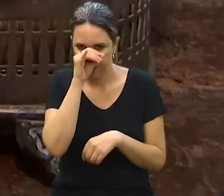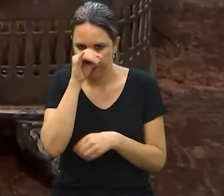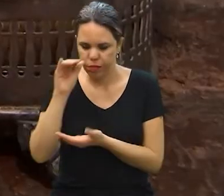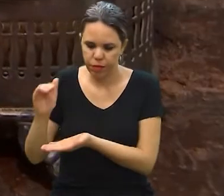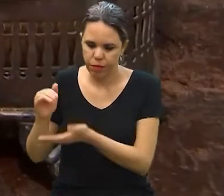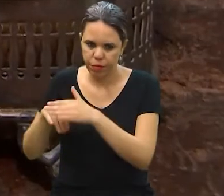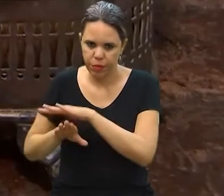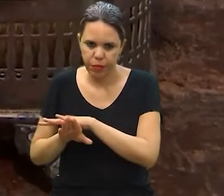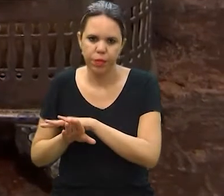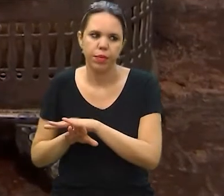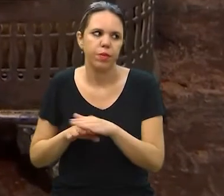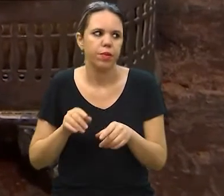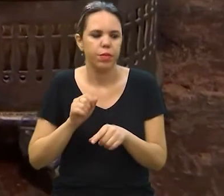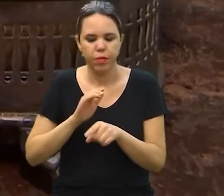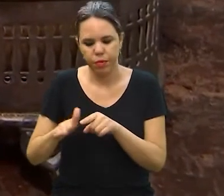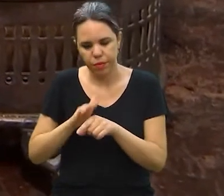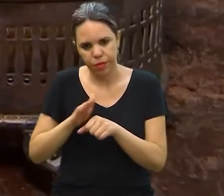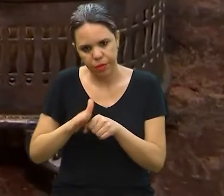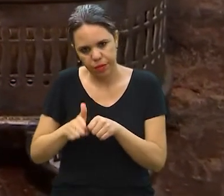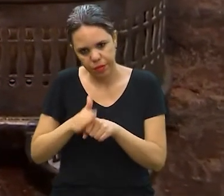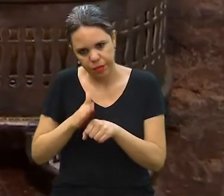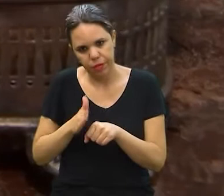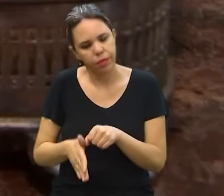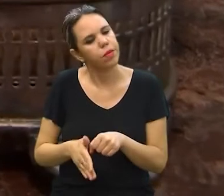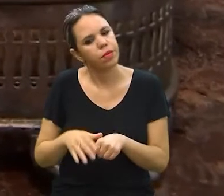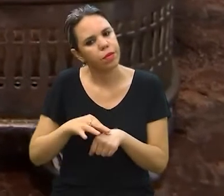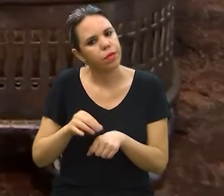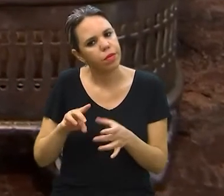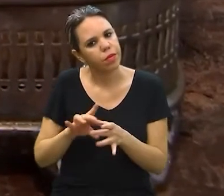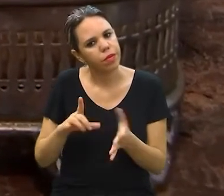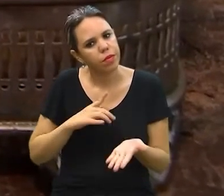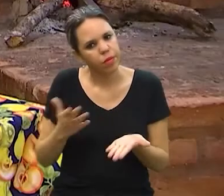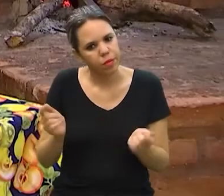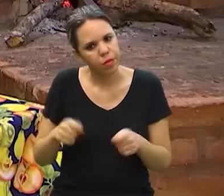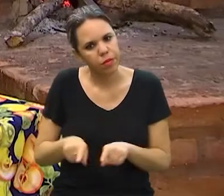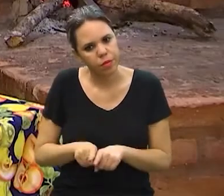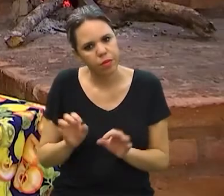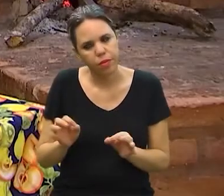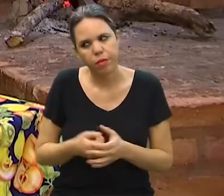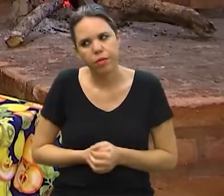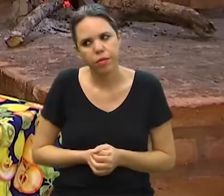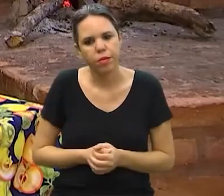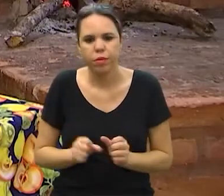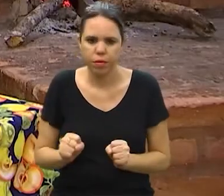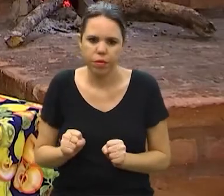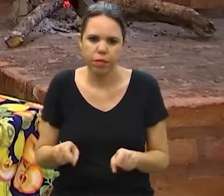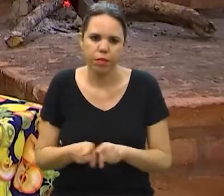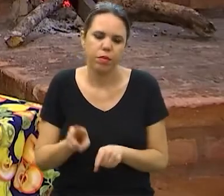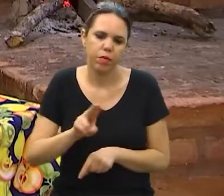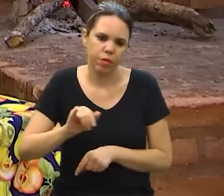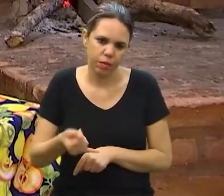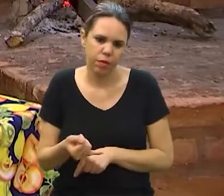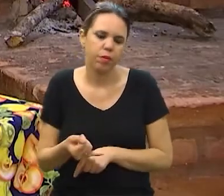né? Você dá uma desfiada nela. Então, assim, a carne que você tiver em casa também dá certo, né? Você pode também